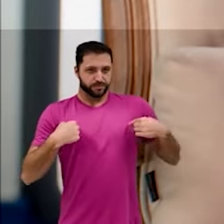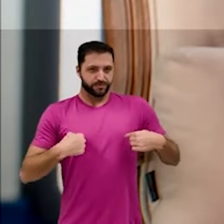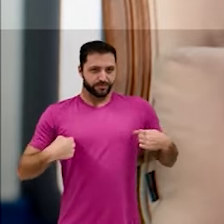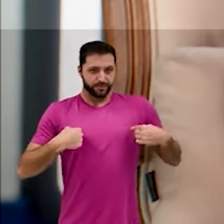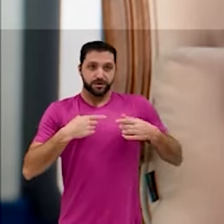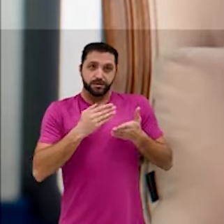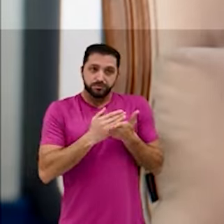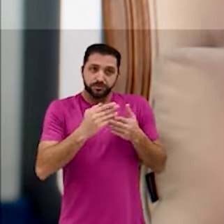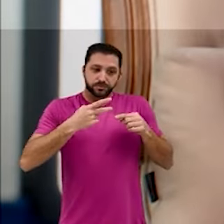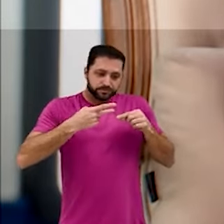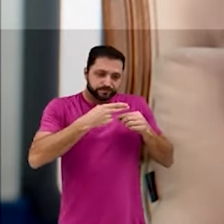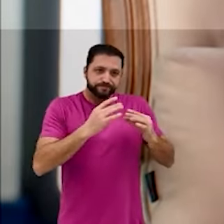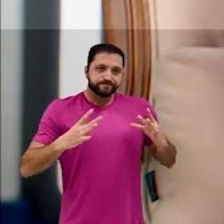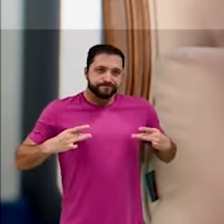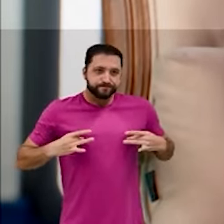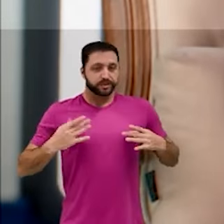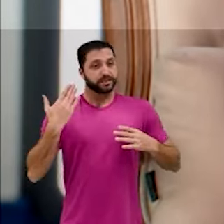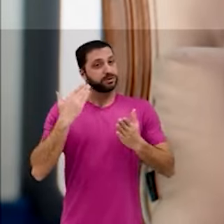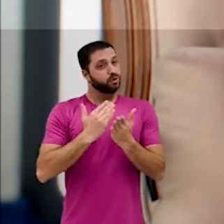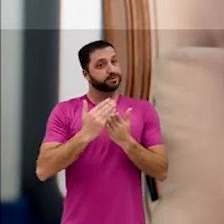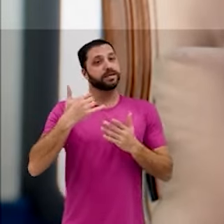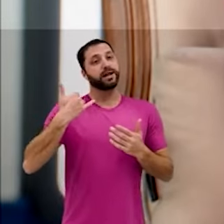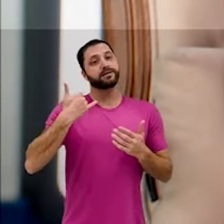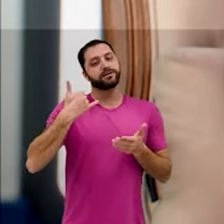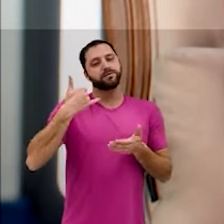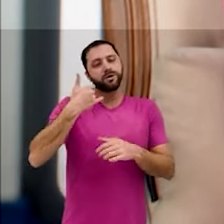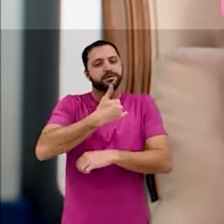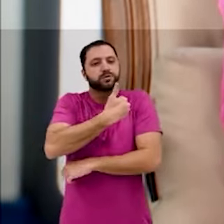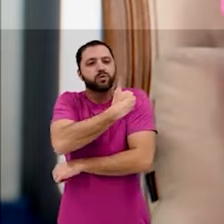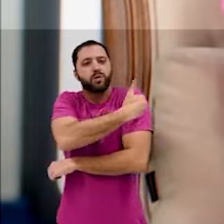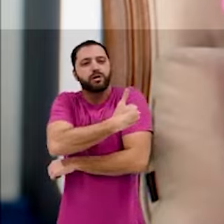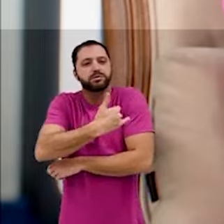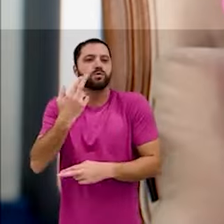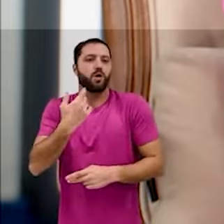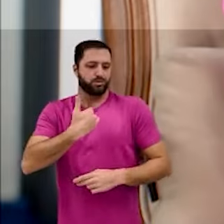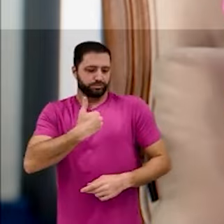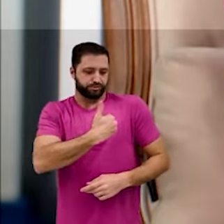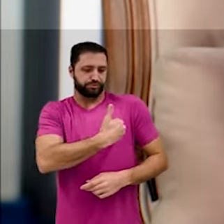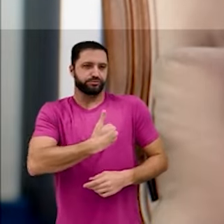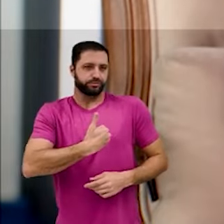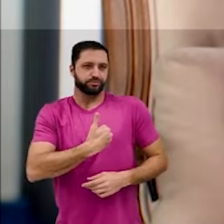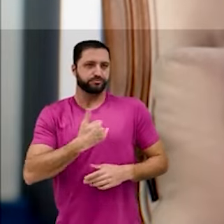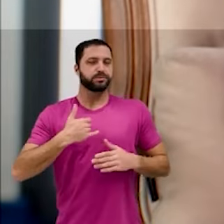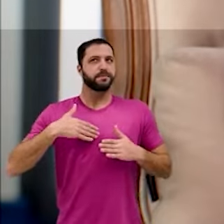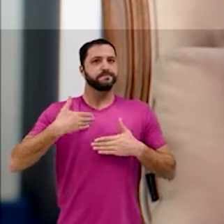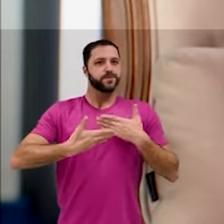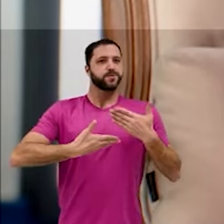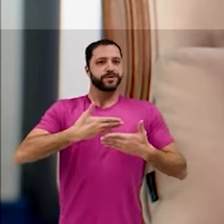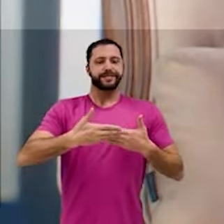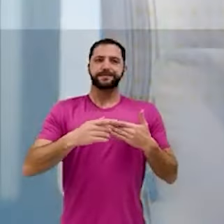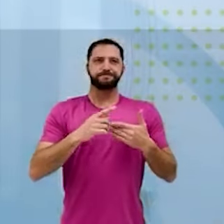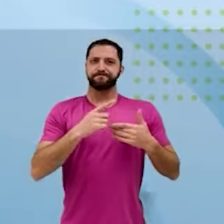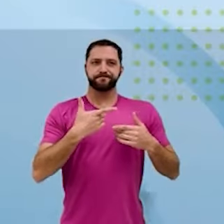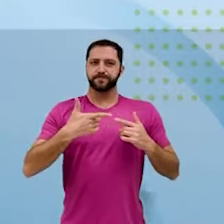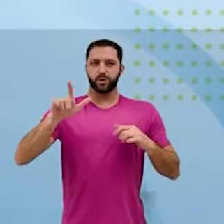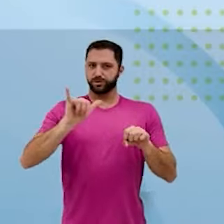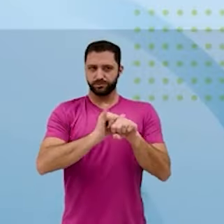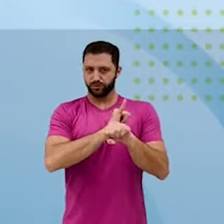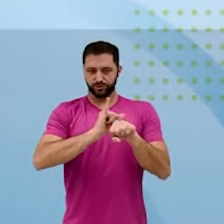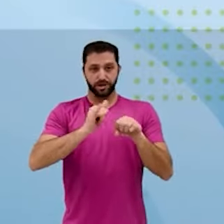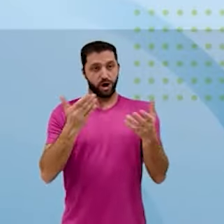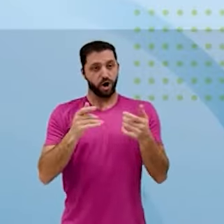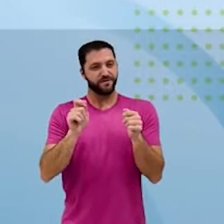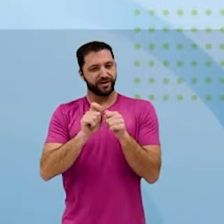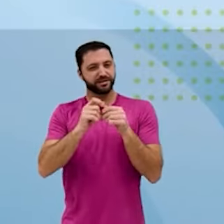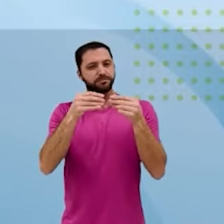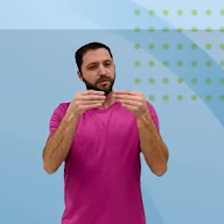Flow, né? É, a reconstrução de micropigmentação de tatuagem. Só que aí a gente foi além. A gente fez a